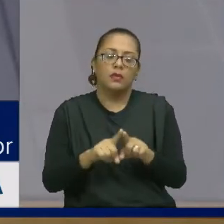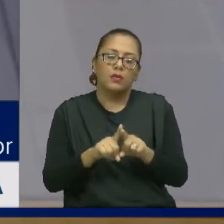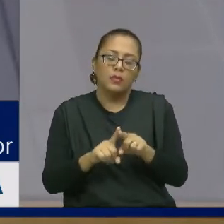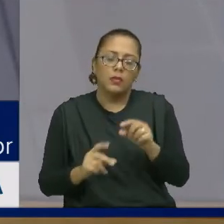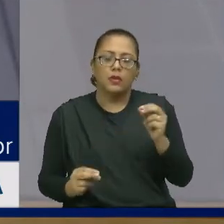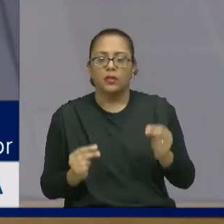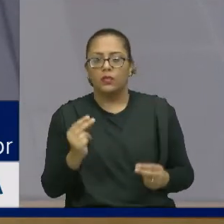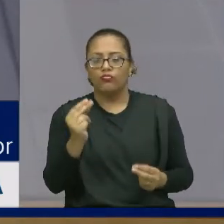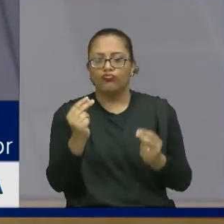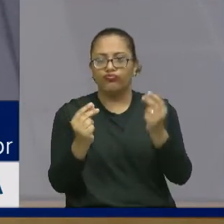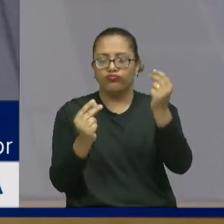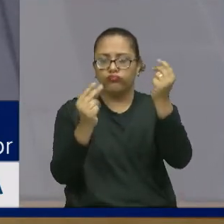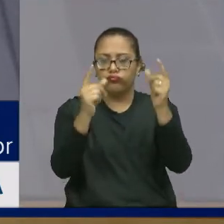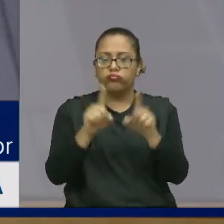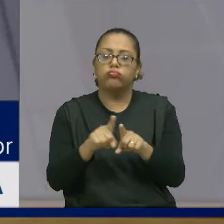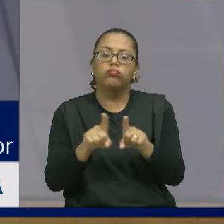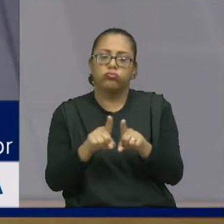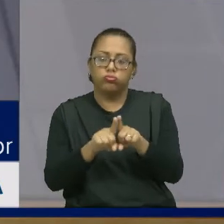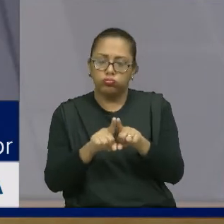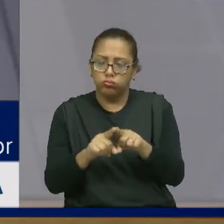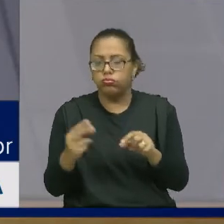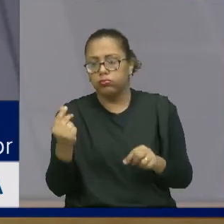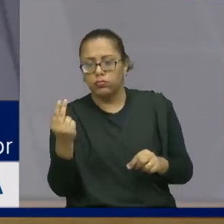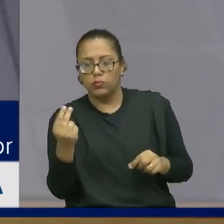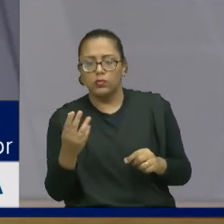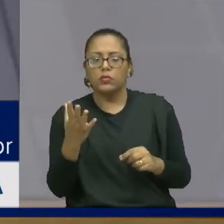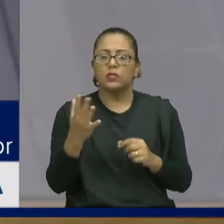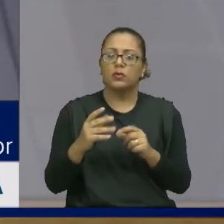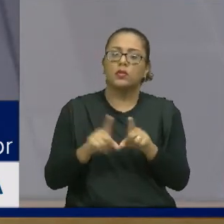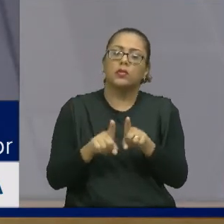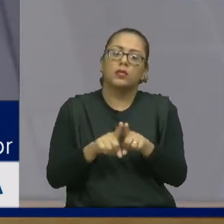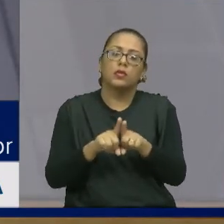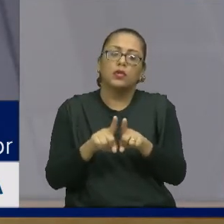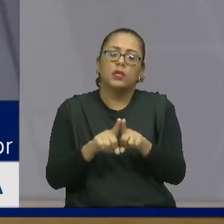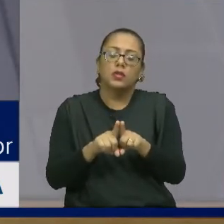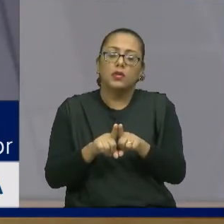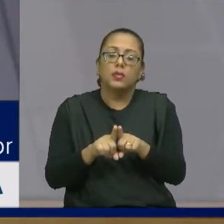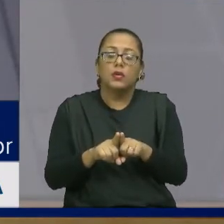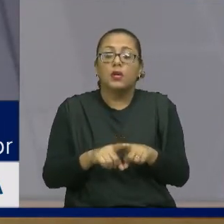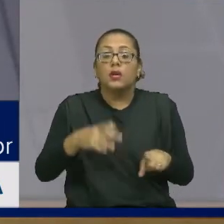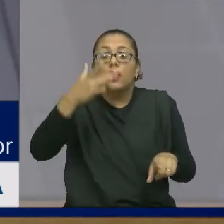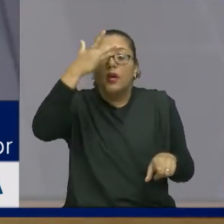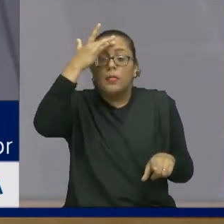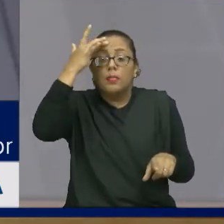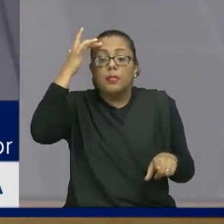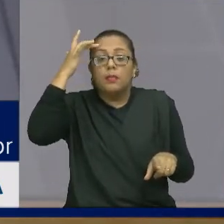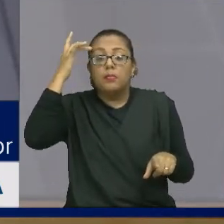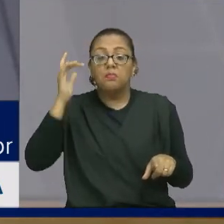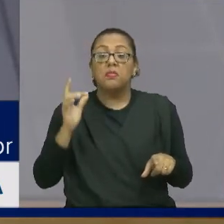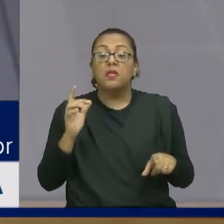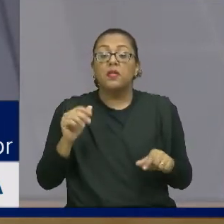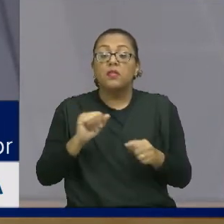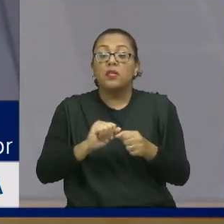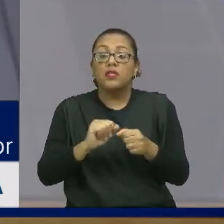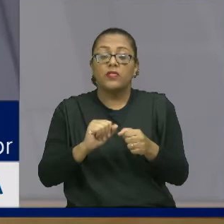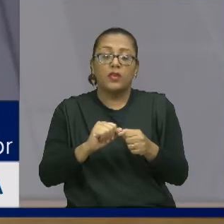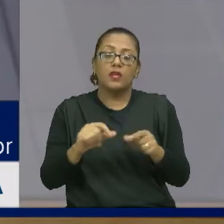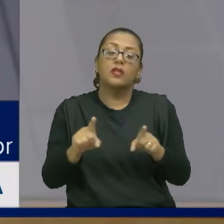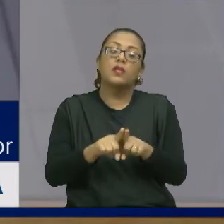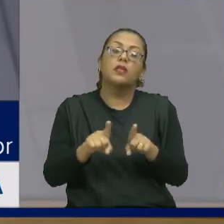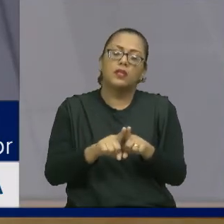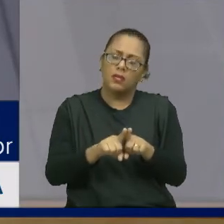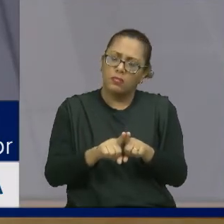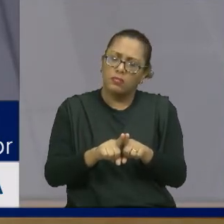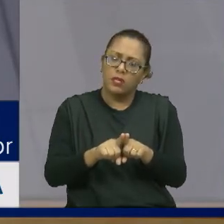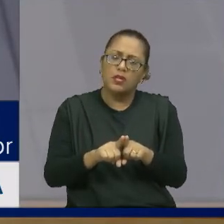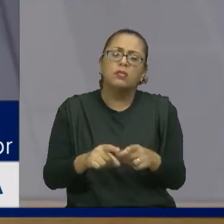montante do tributo devido, identificar o sujeito passivo e, sendo caso, propor a aplicação